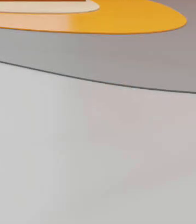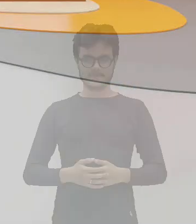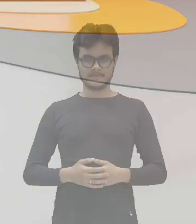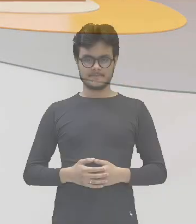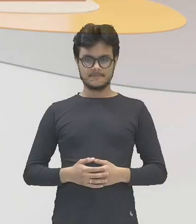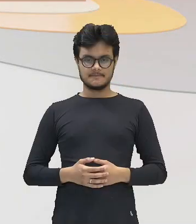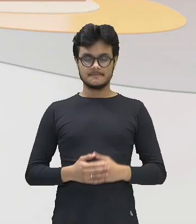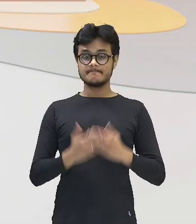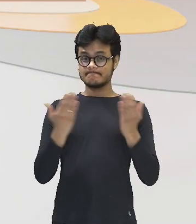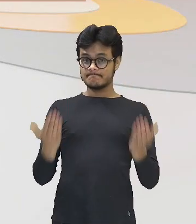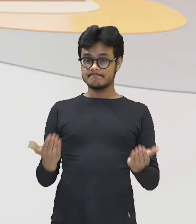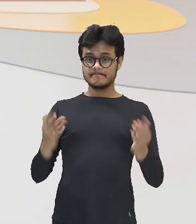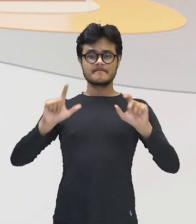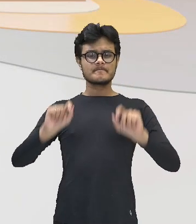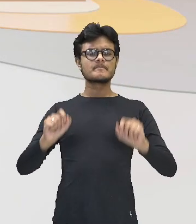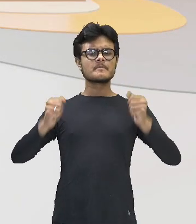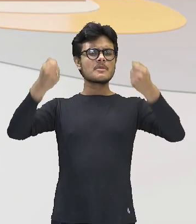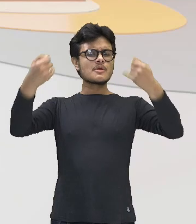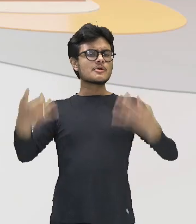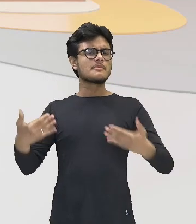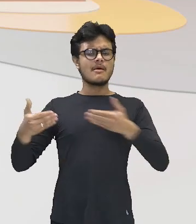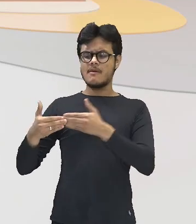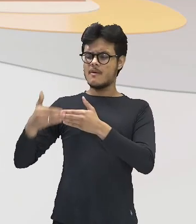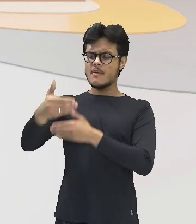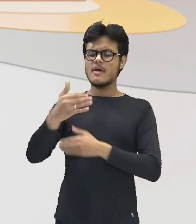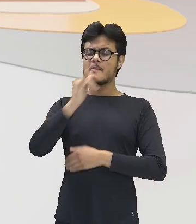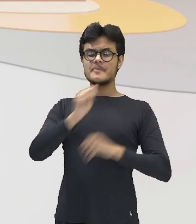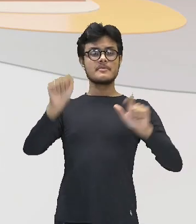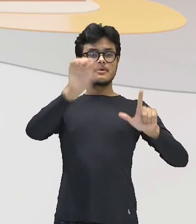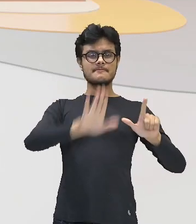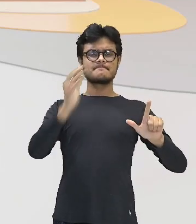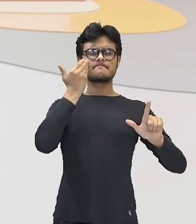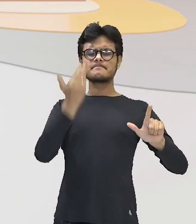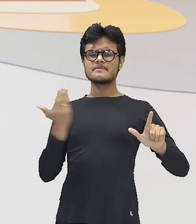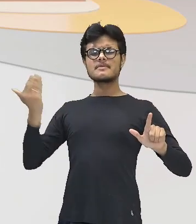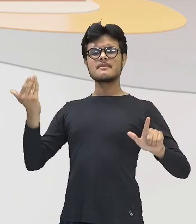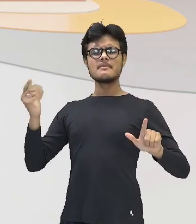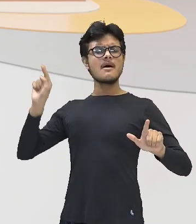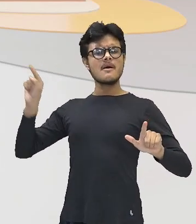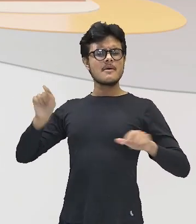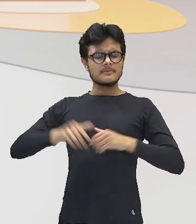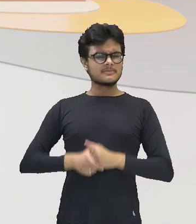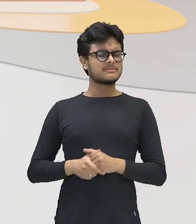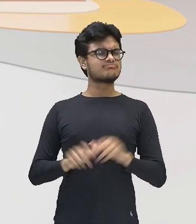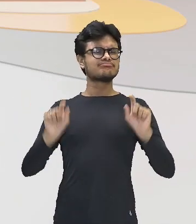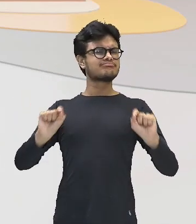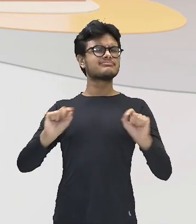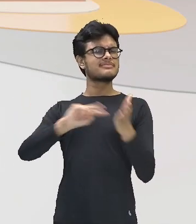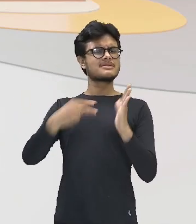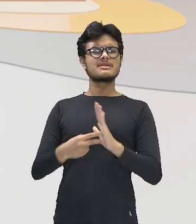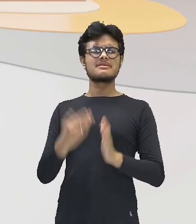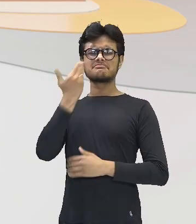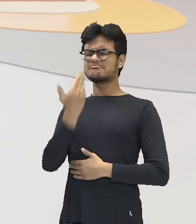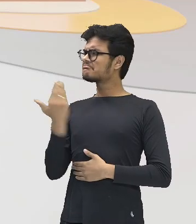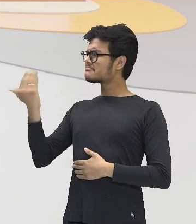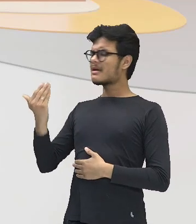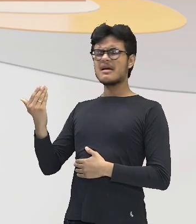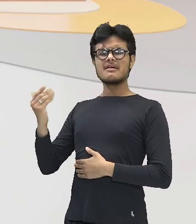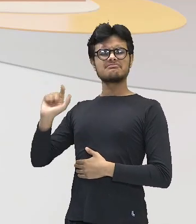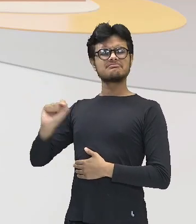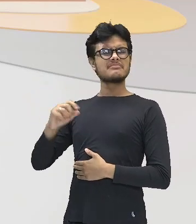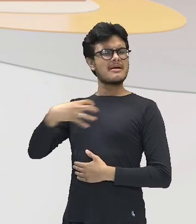Muito bem, então vamos iniciar observando esta imagem, né? O que retrata aí essa imagem